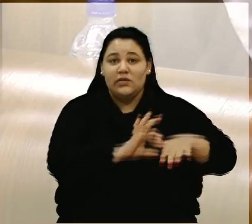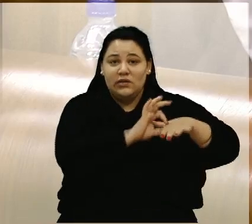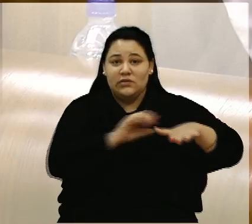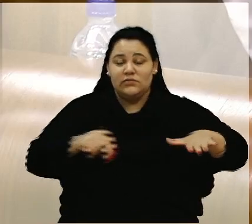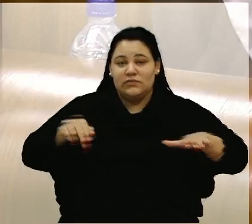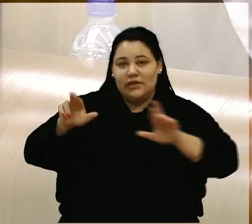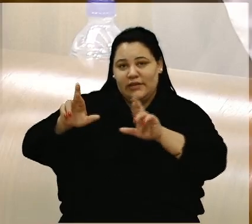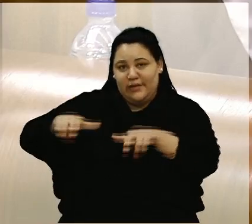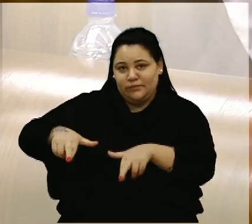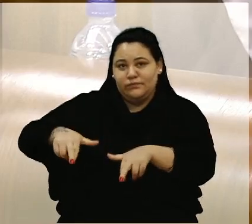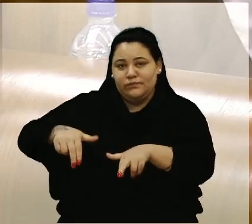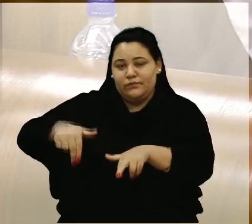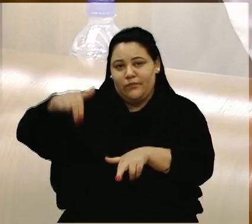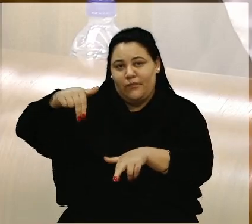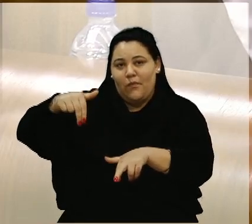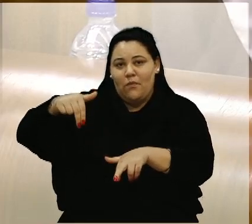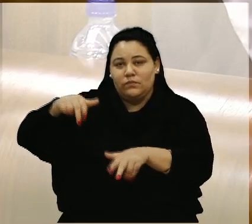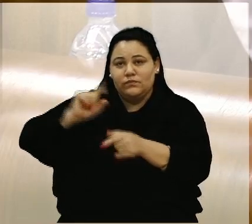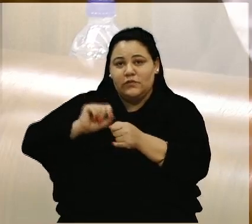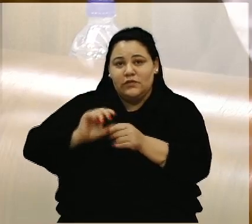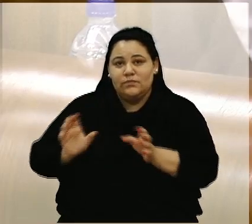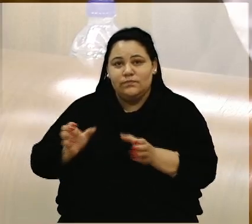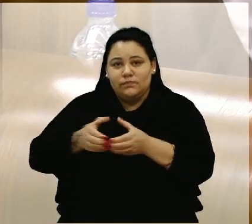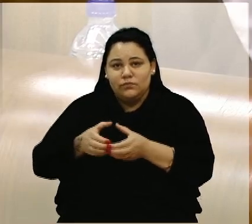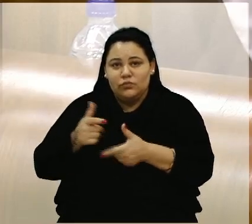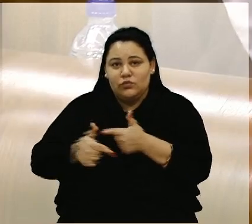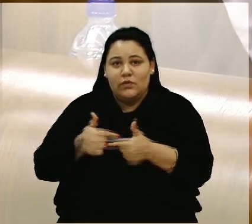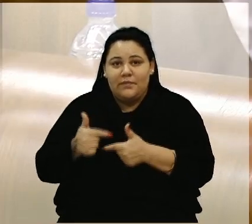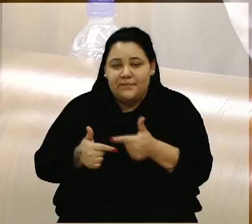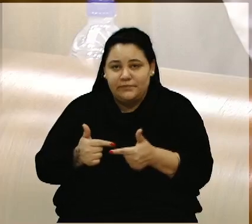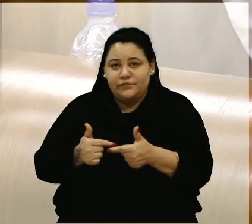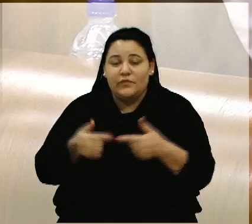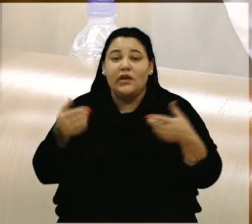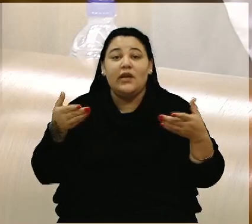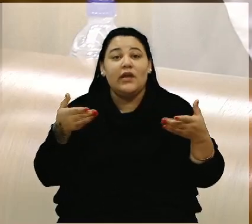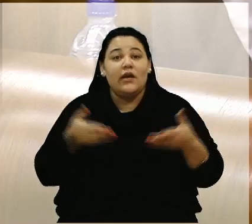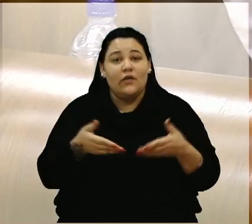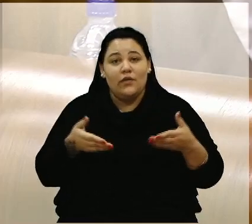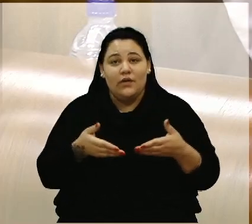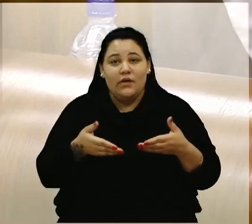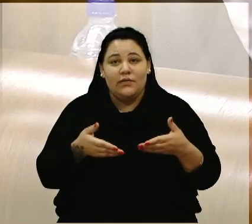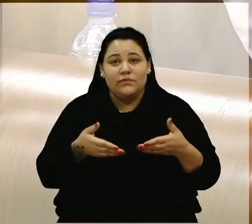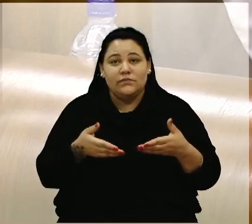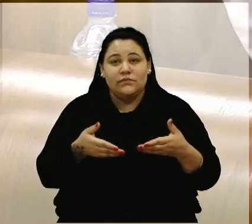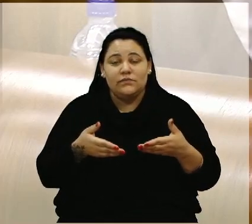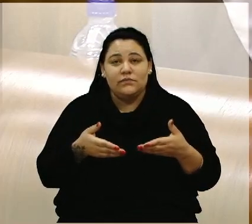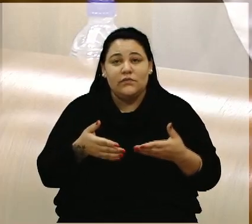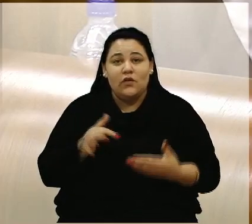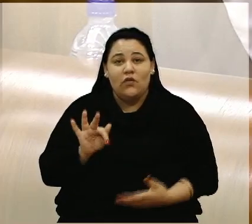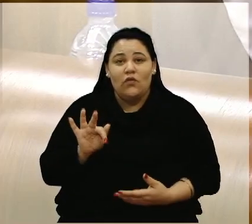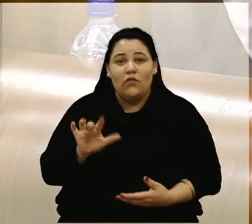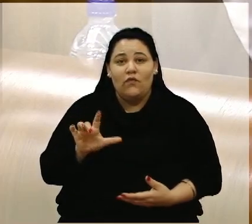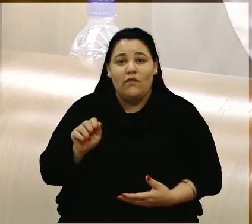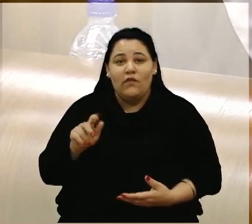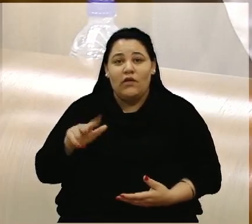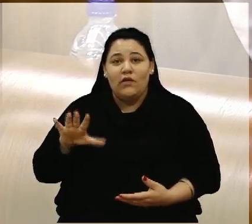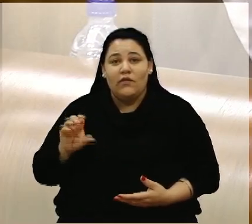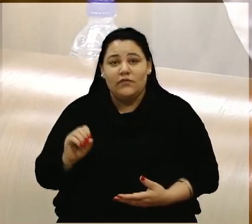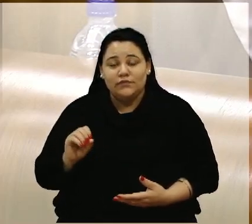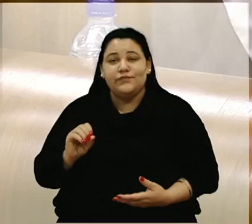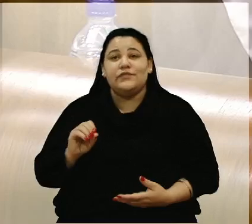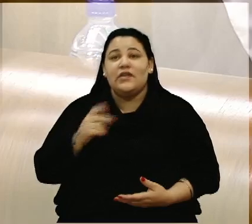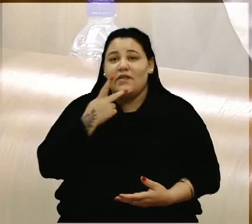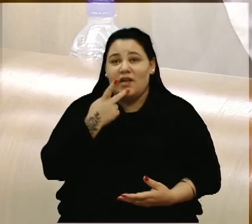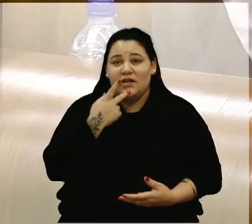Norte para uma força-tarefa, e agora, então, segundo o Flavinho, eles estão na Zona Norte. Vamos acreditar